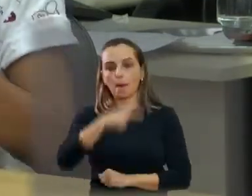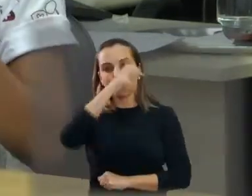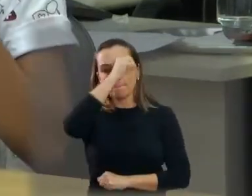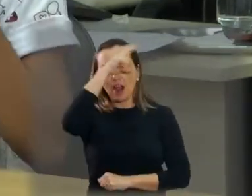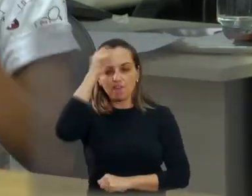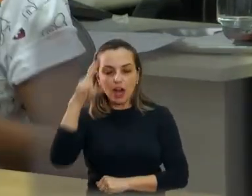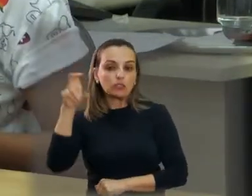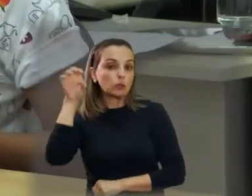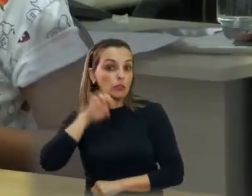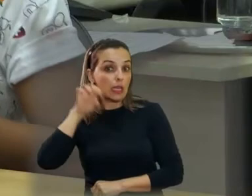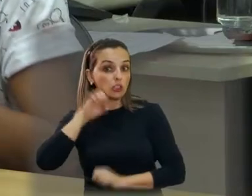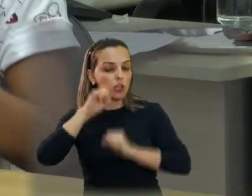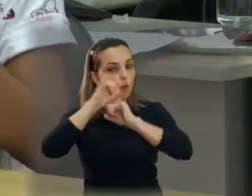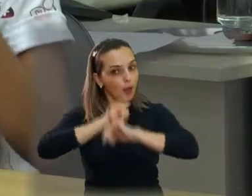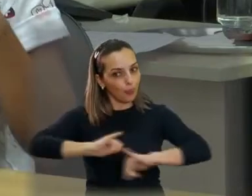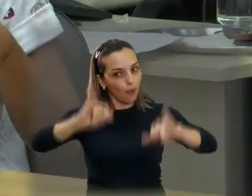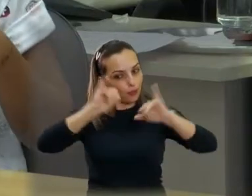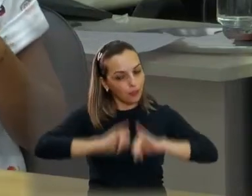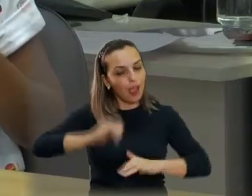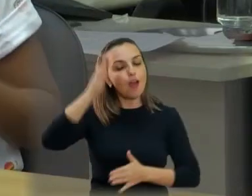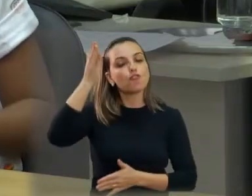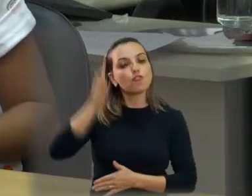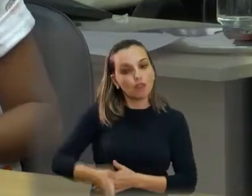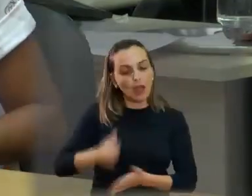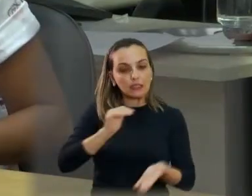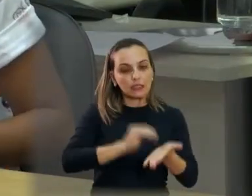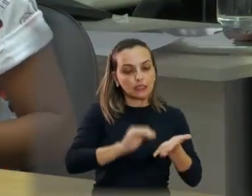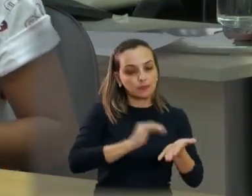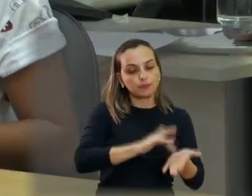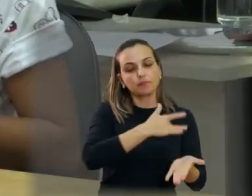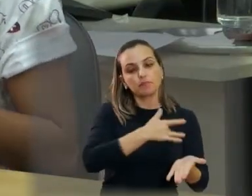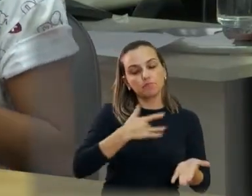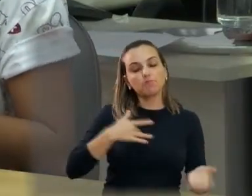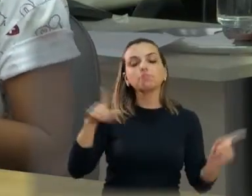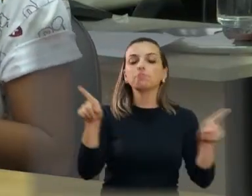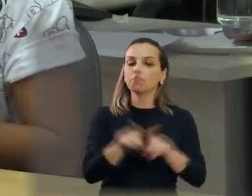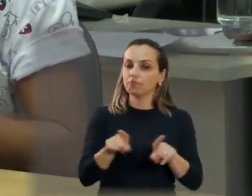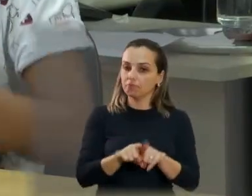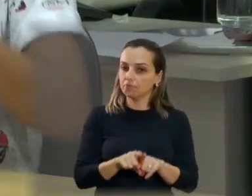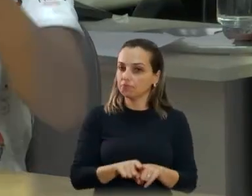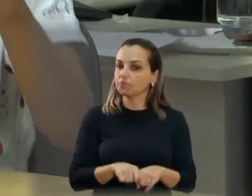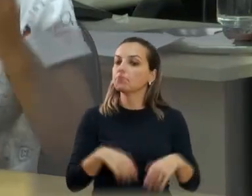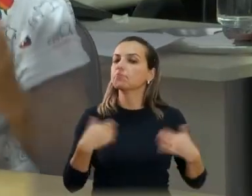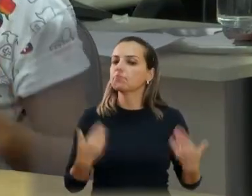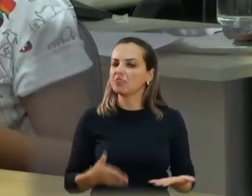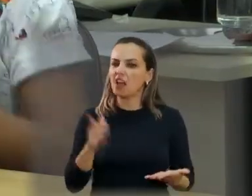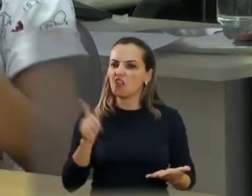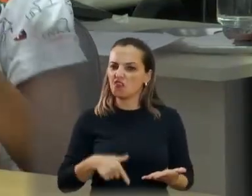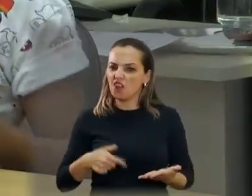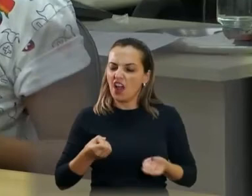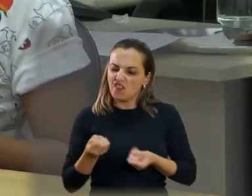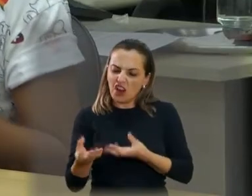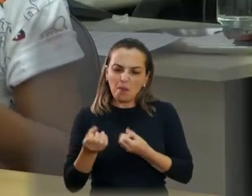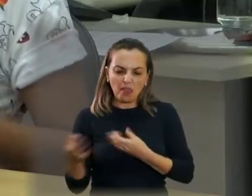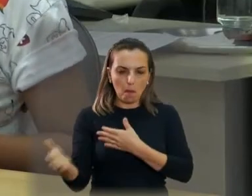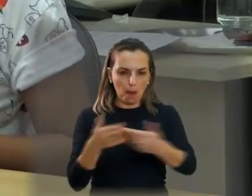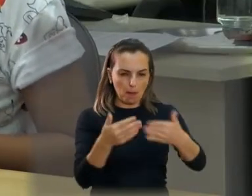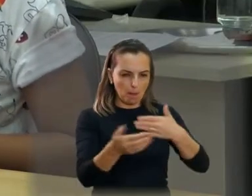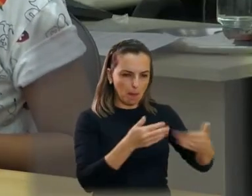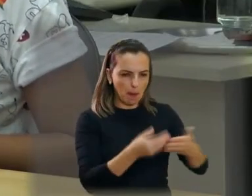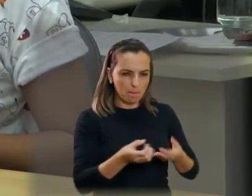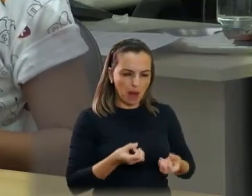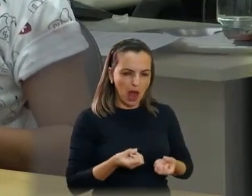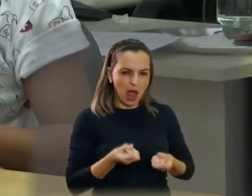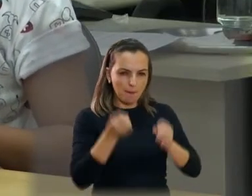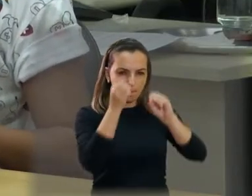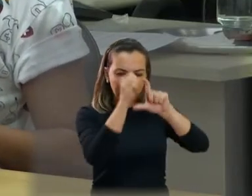A prefeitura vai anunciar, a Secretaria Municipal de Saúde vai colocar. Então, não é se informar por qualquer meio, compartilhar